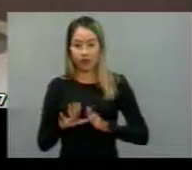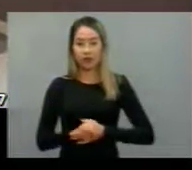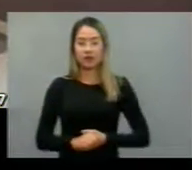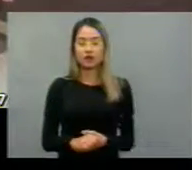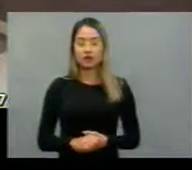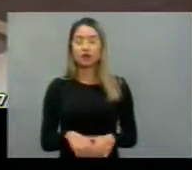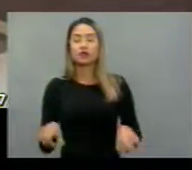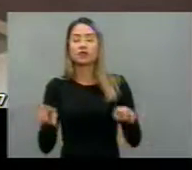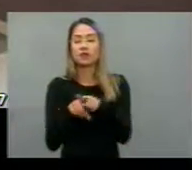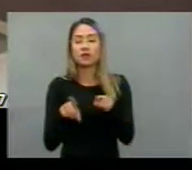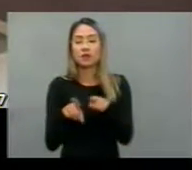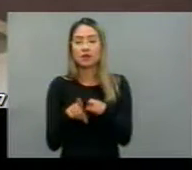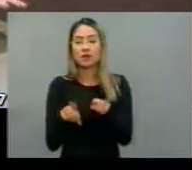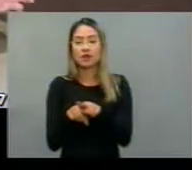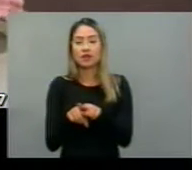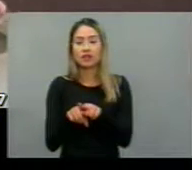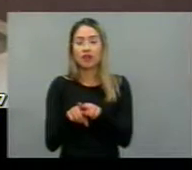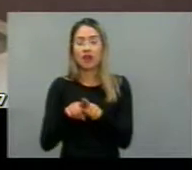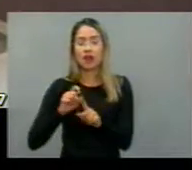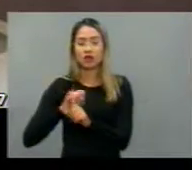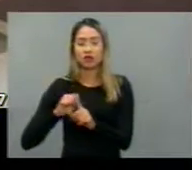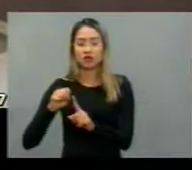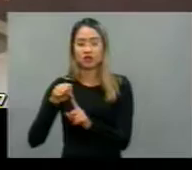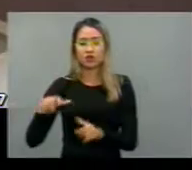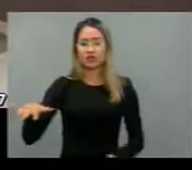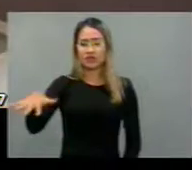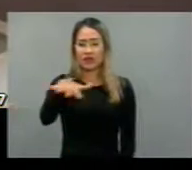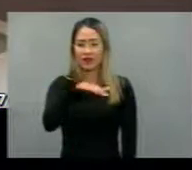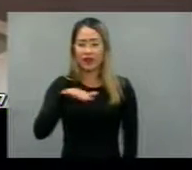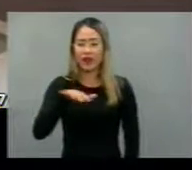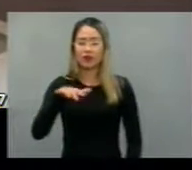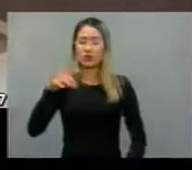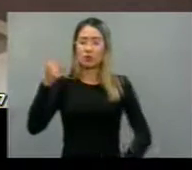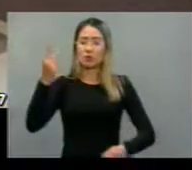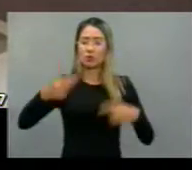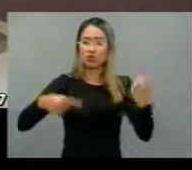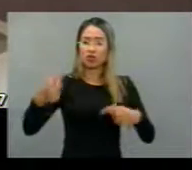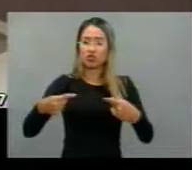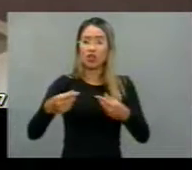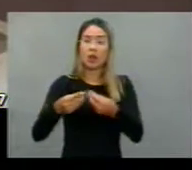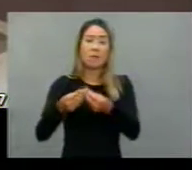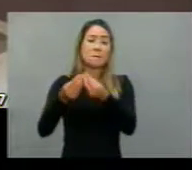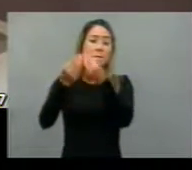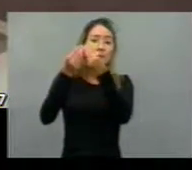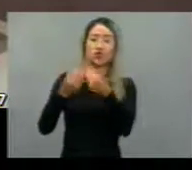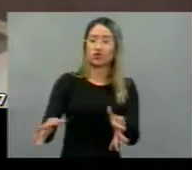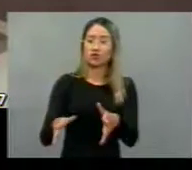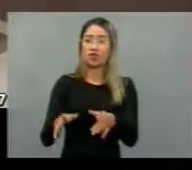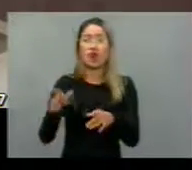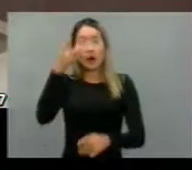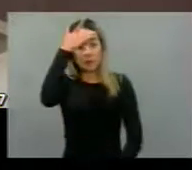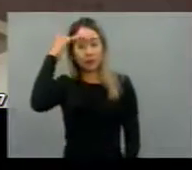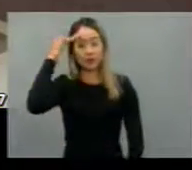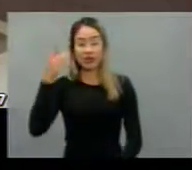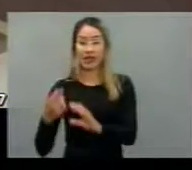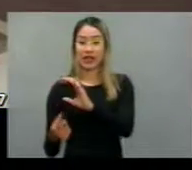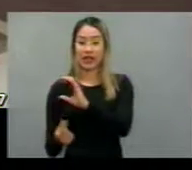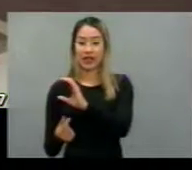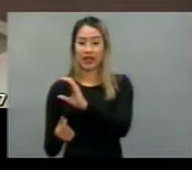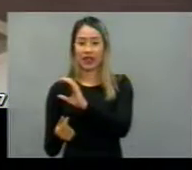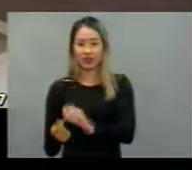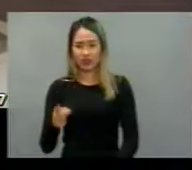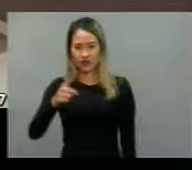elas corrompem a sociedade, a política e o próprio consumidor. Porque vejam só, papelão,